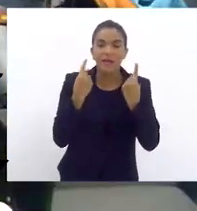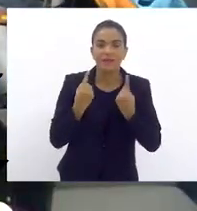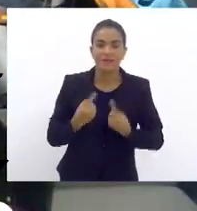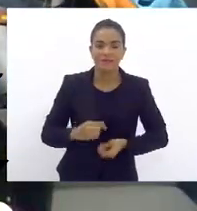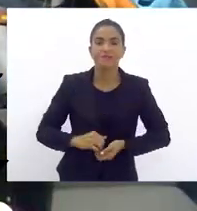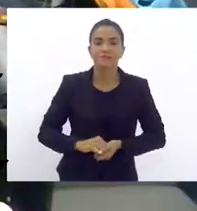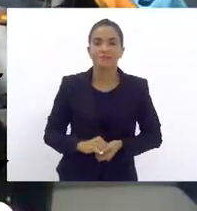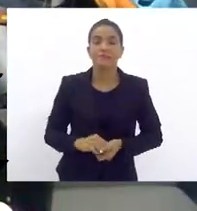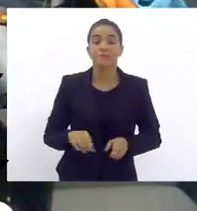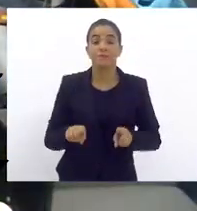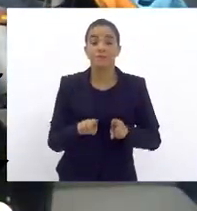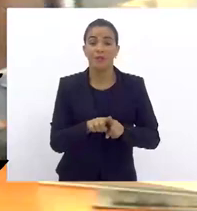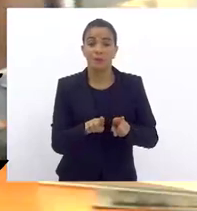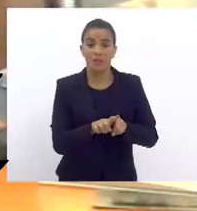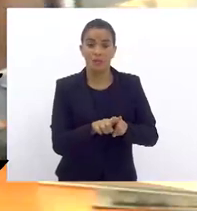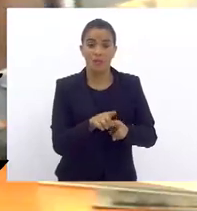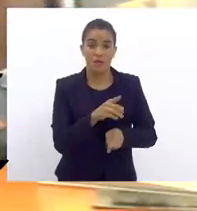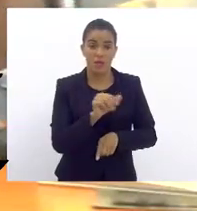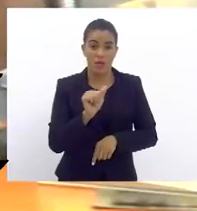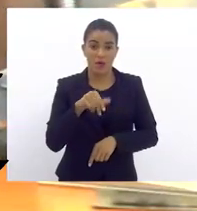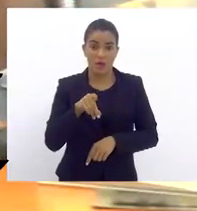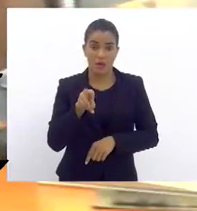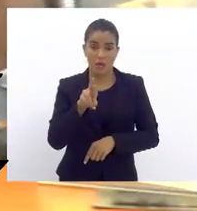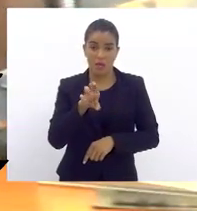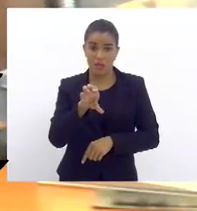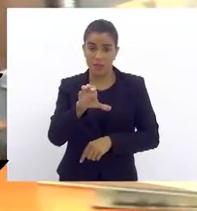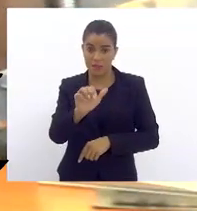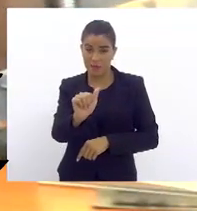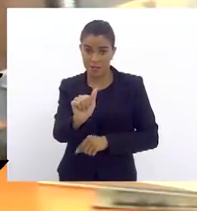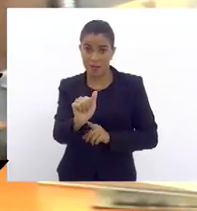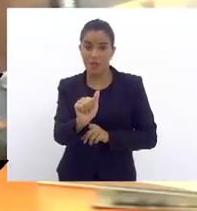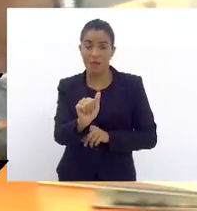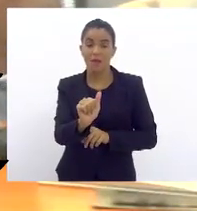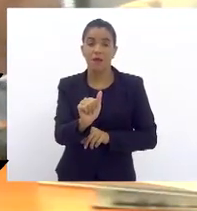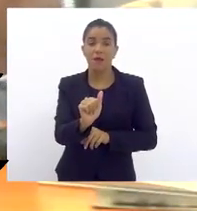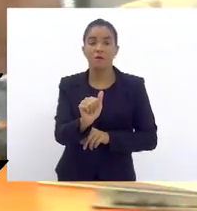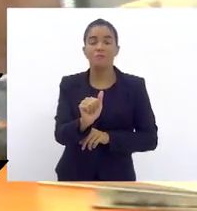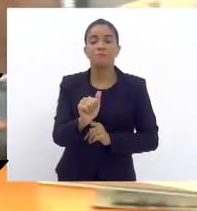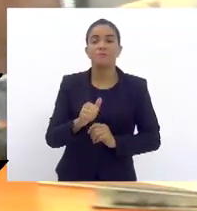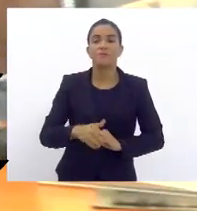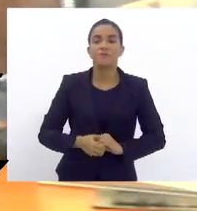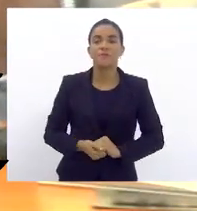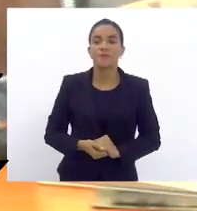Andreia Soares Pinto que é do Ginga UFF